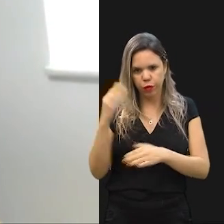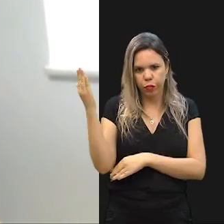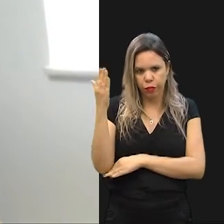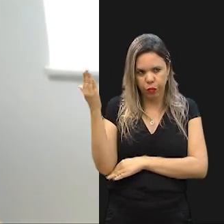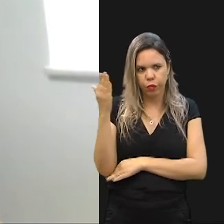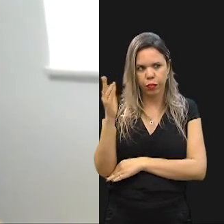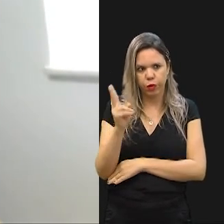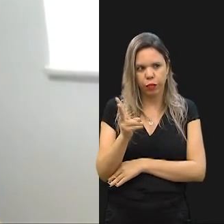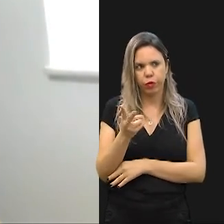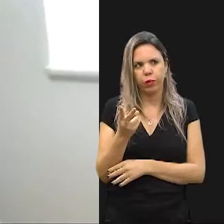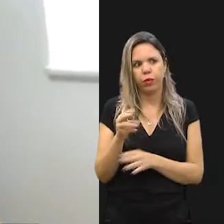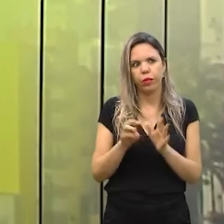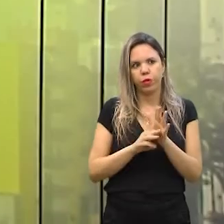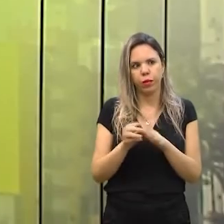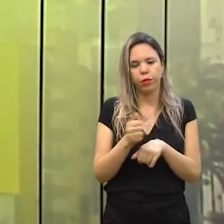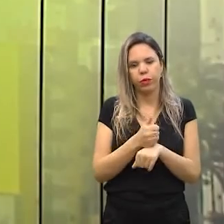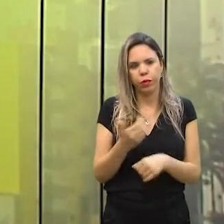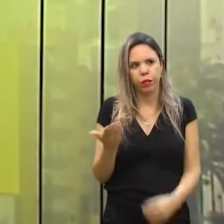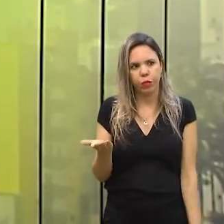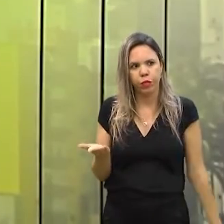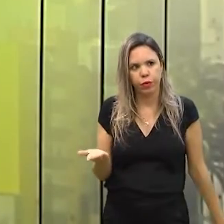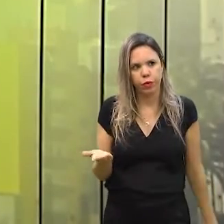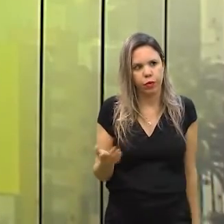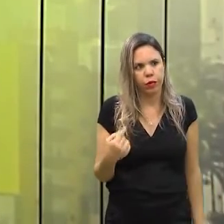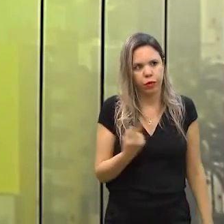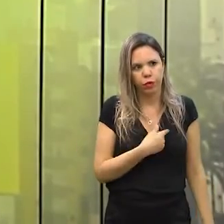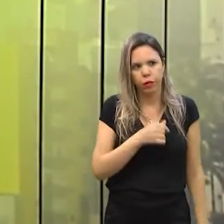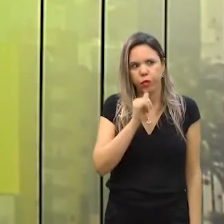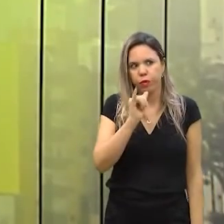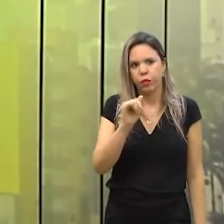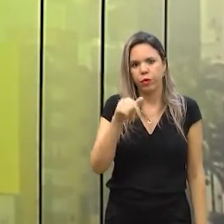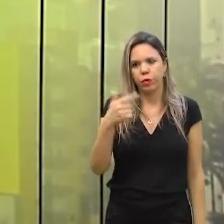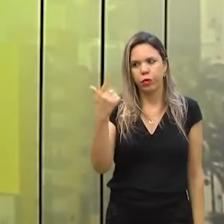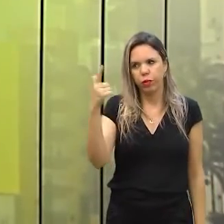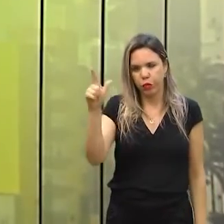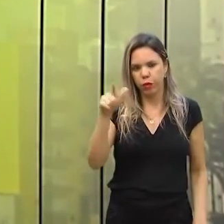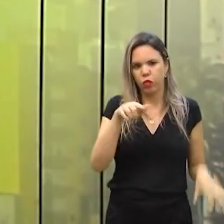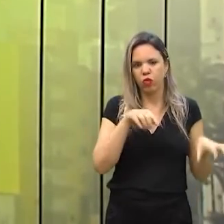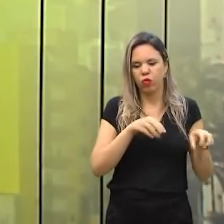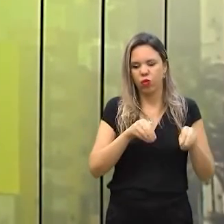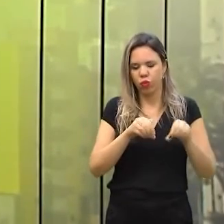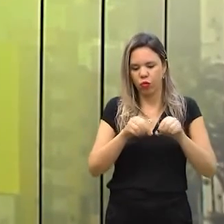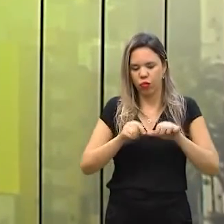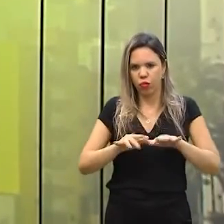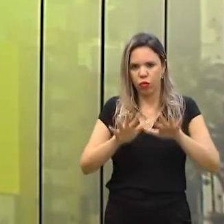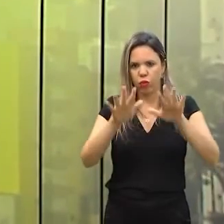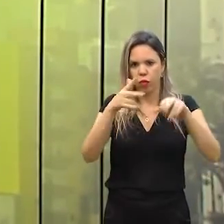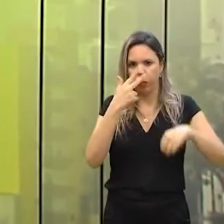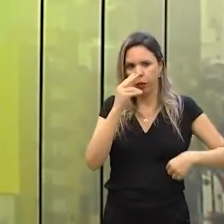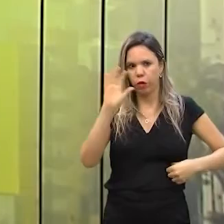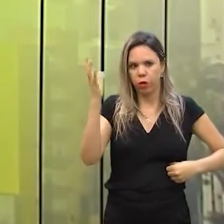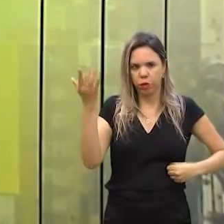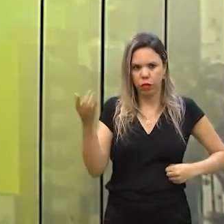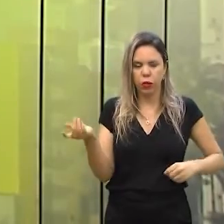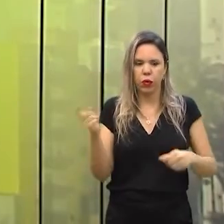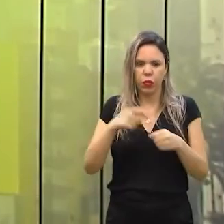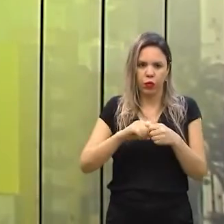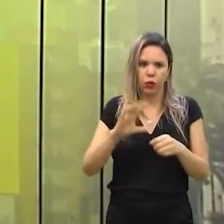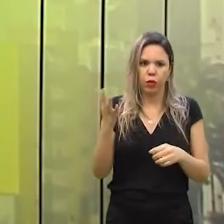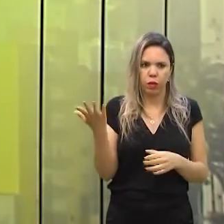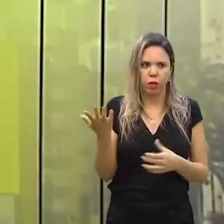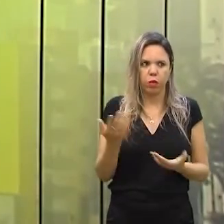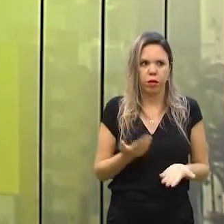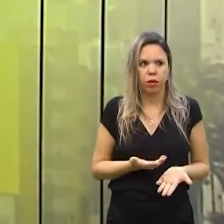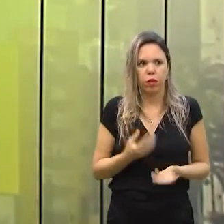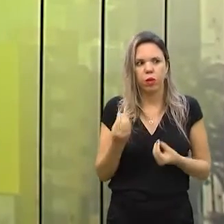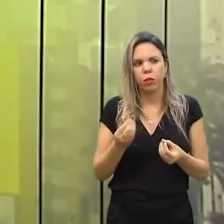de muitos meteorologistas. A gente pode dizer que outras tempestades de areia semelhantes podem voltar a acontecer, Bruno?